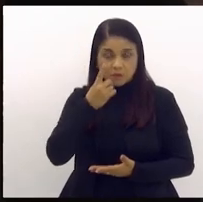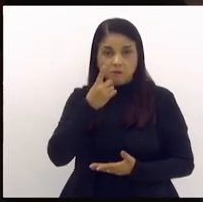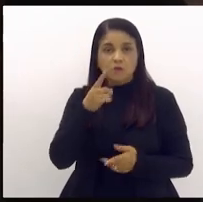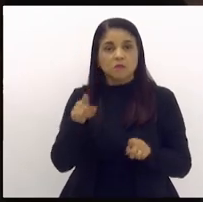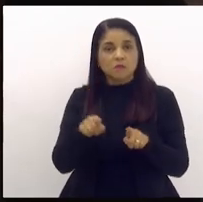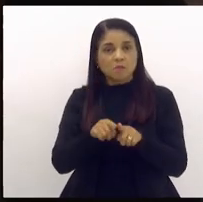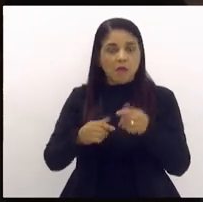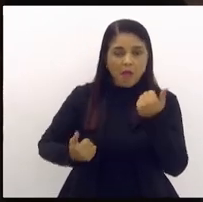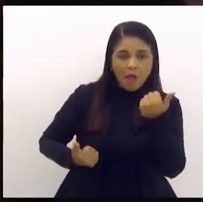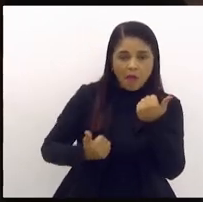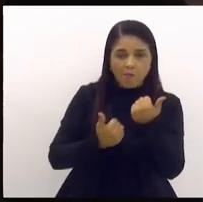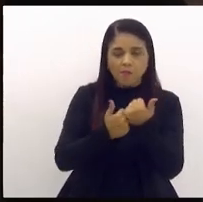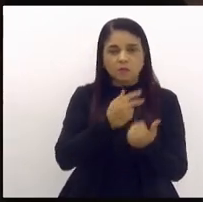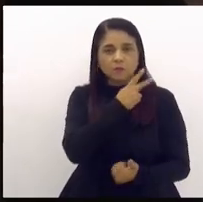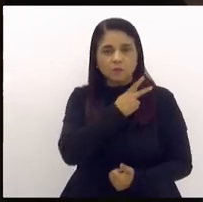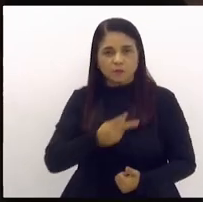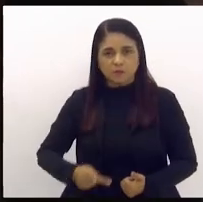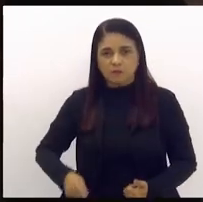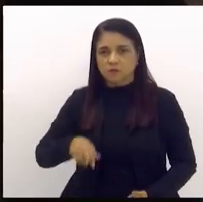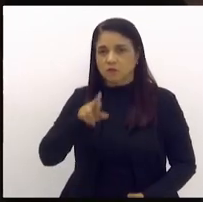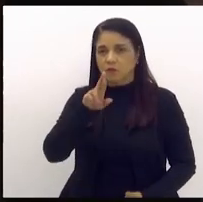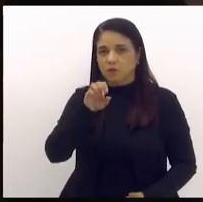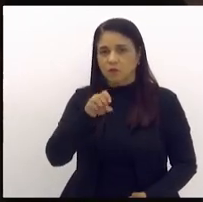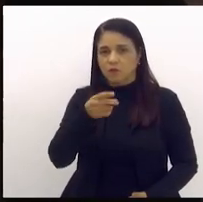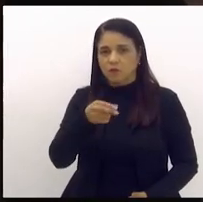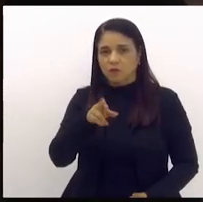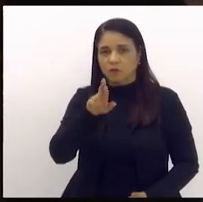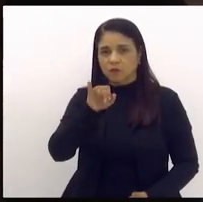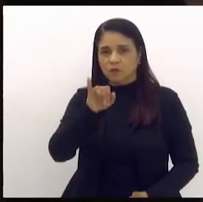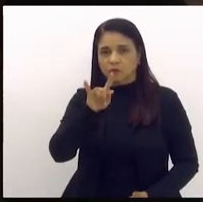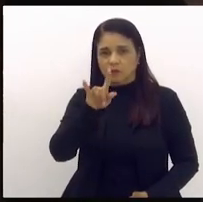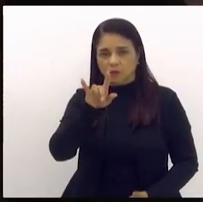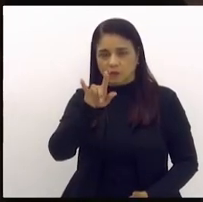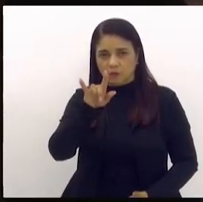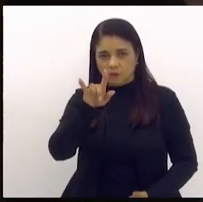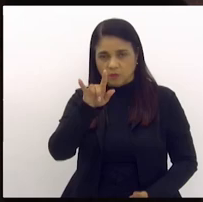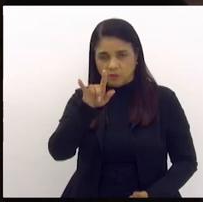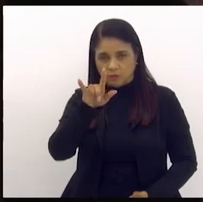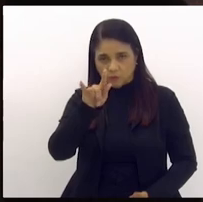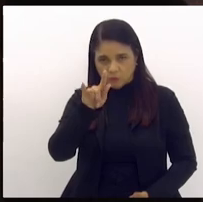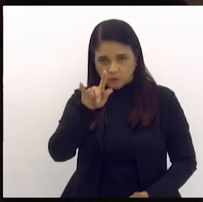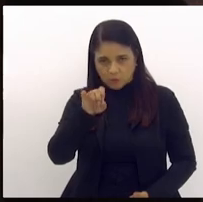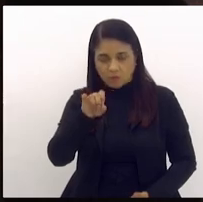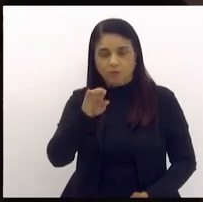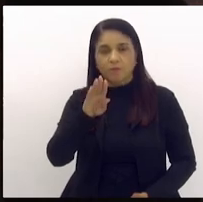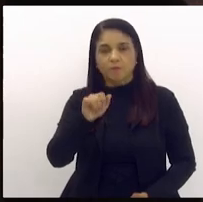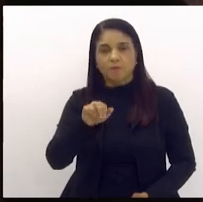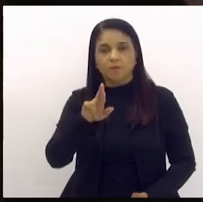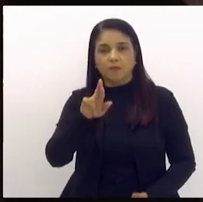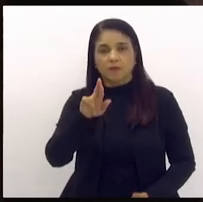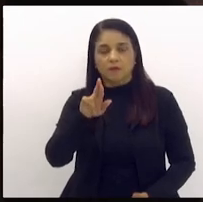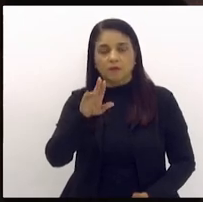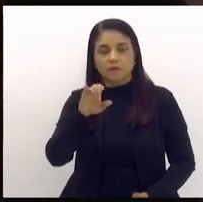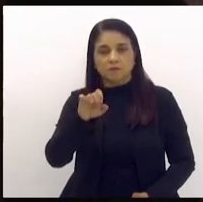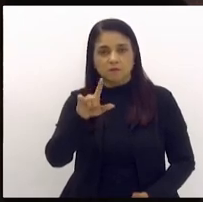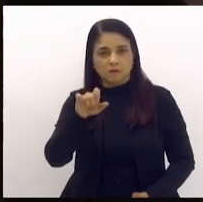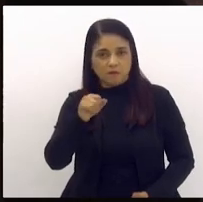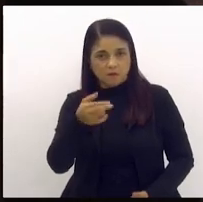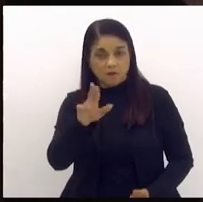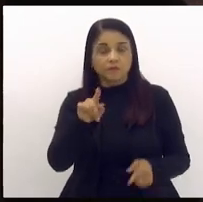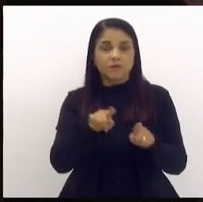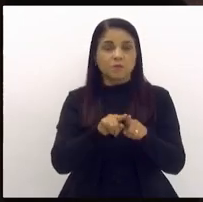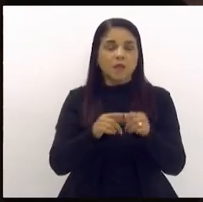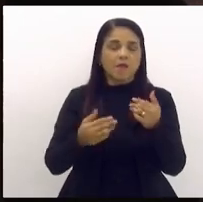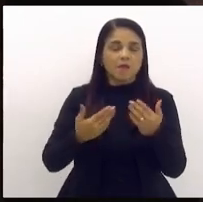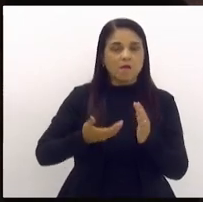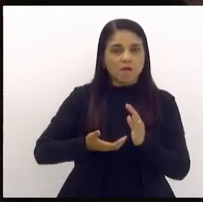incondicional da presidência da casa, do presidente Rodrigo Bacelar, e tem tido o apoio de algumas câmaras de vereadores, de alguns